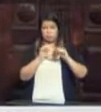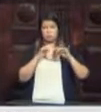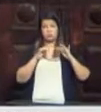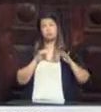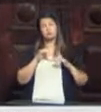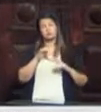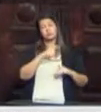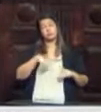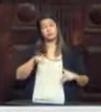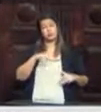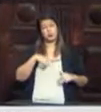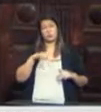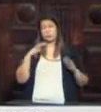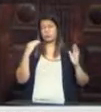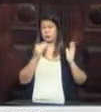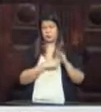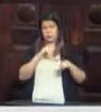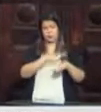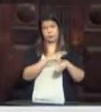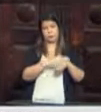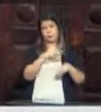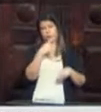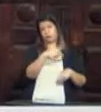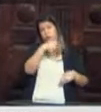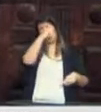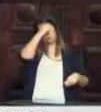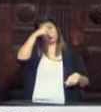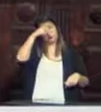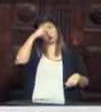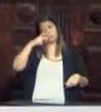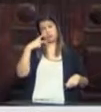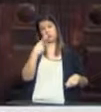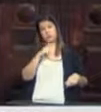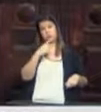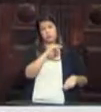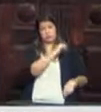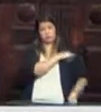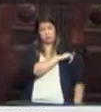nas costas da prefeitura da cidade do Rio de Janeiro e,